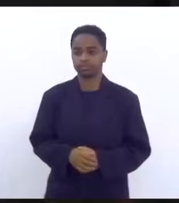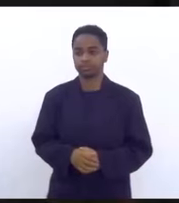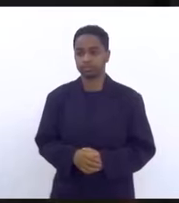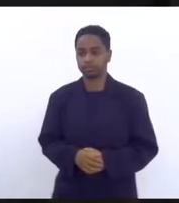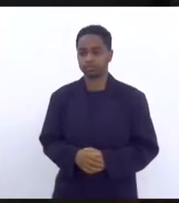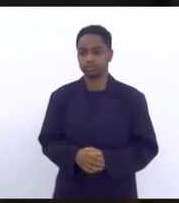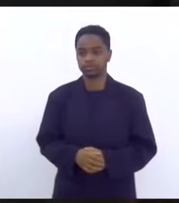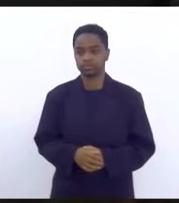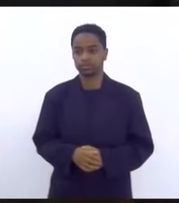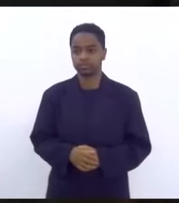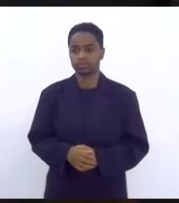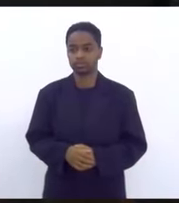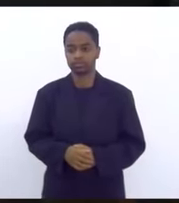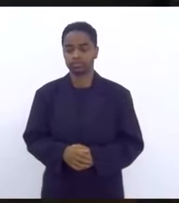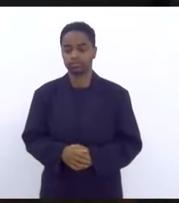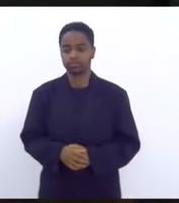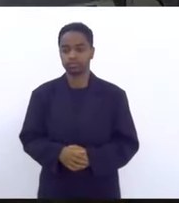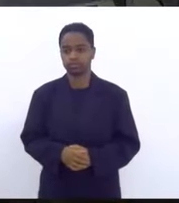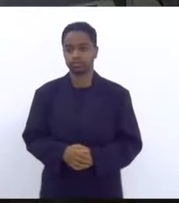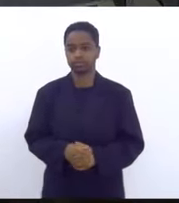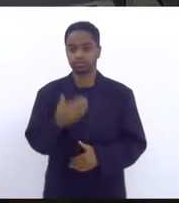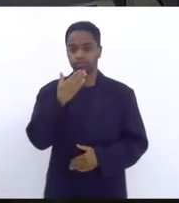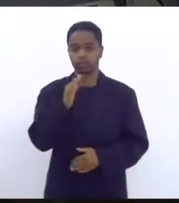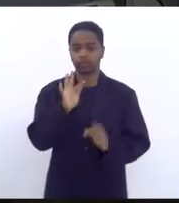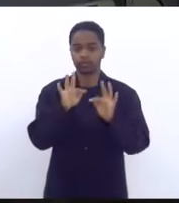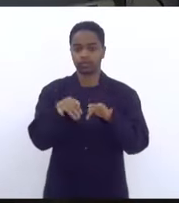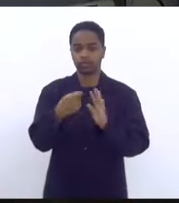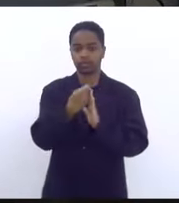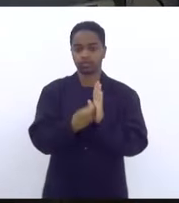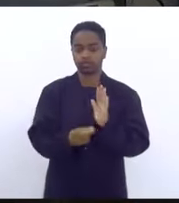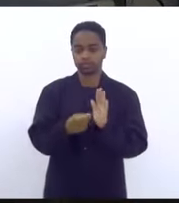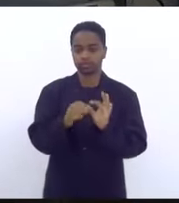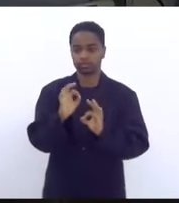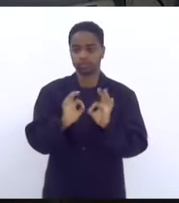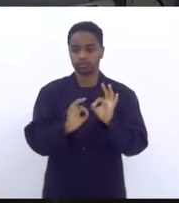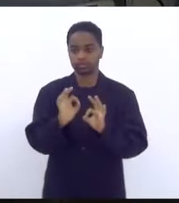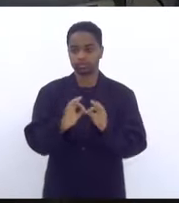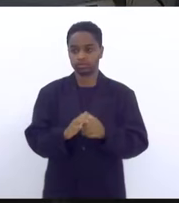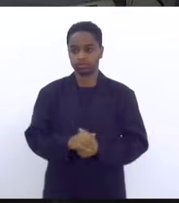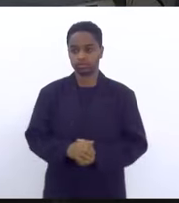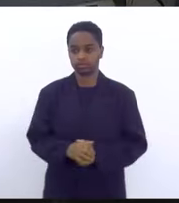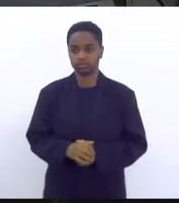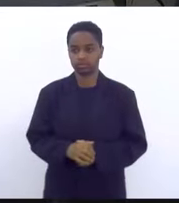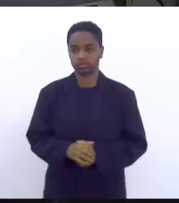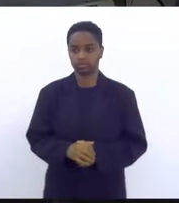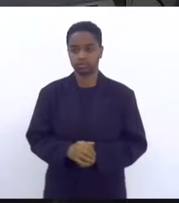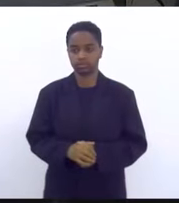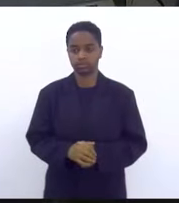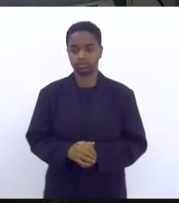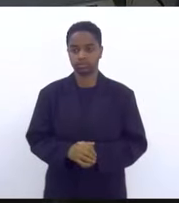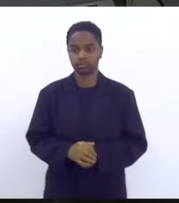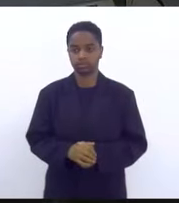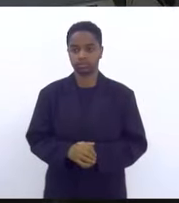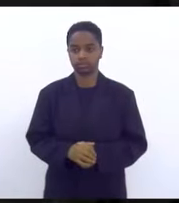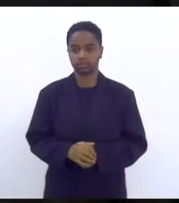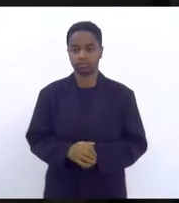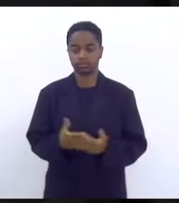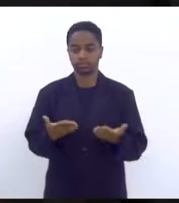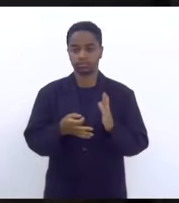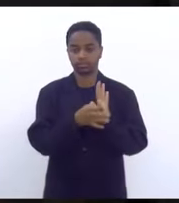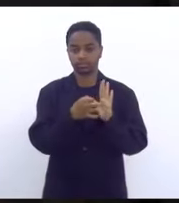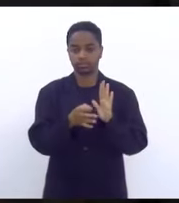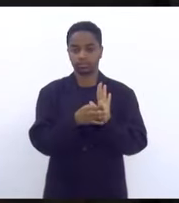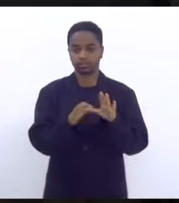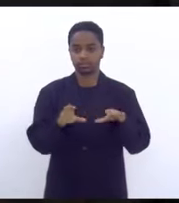Forma final de redação. Pedindo, está em segunda. Né? Pedindo forma deputado final de redação. Luiz. Não, só na comissão, Fábio. Perfeito. Para emitir parecer